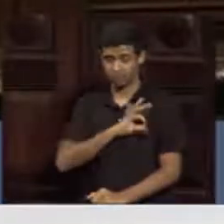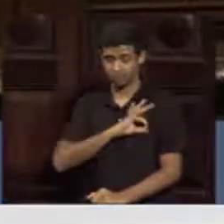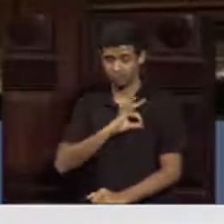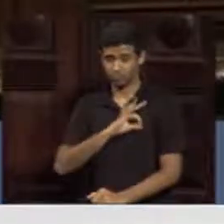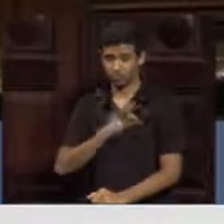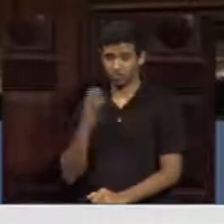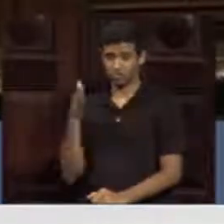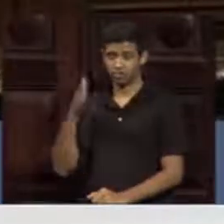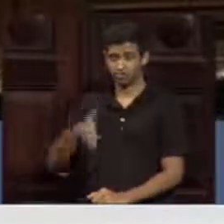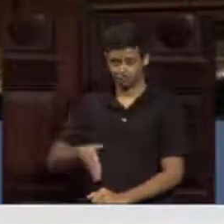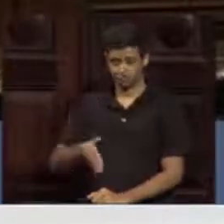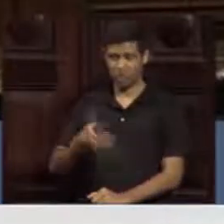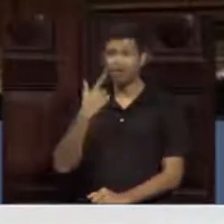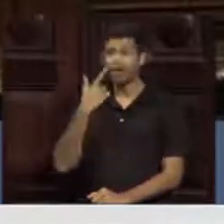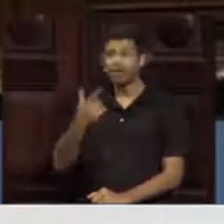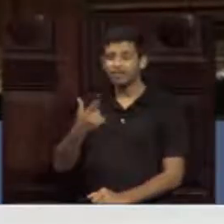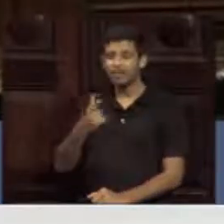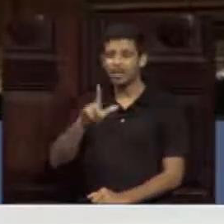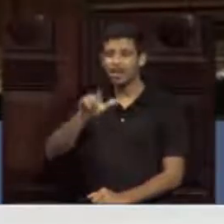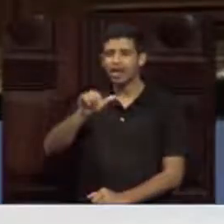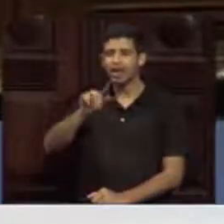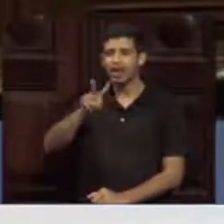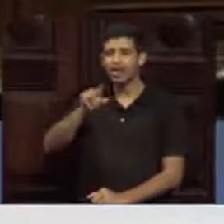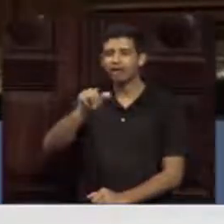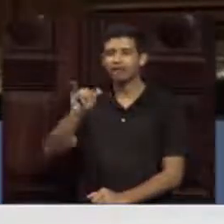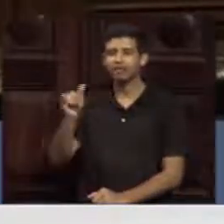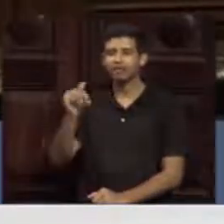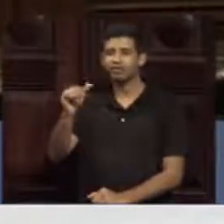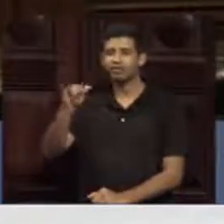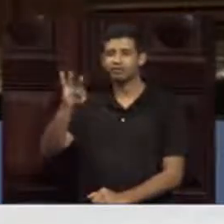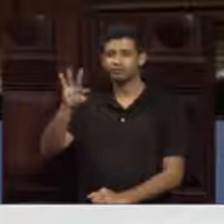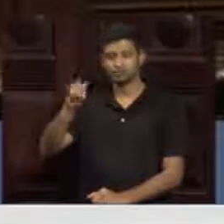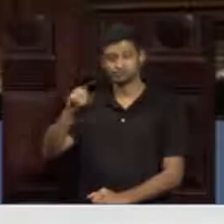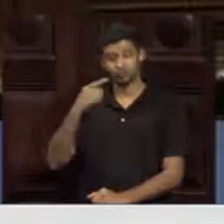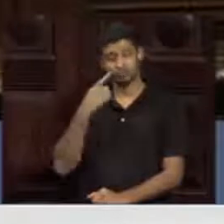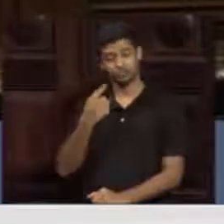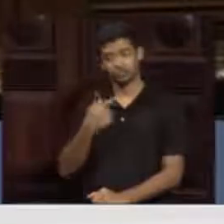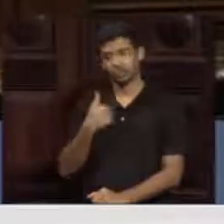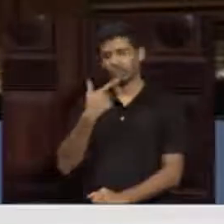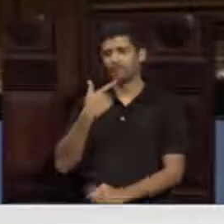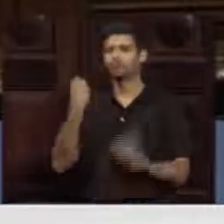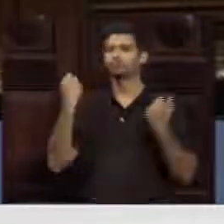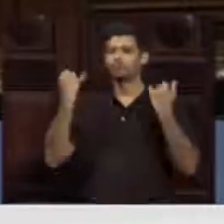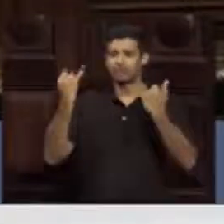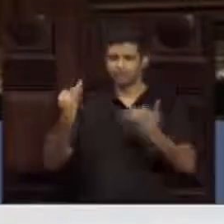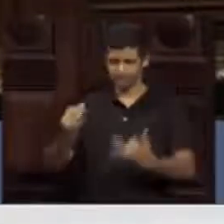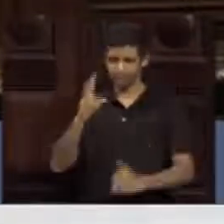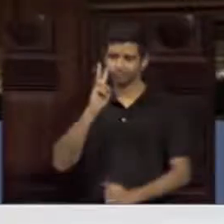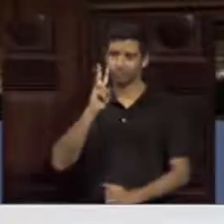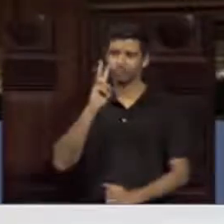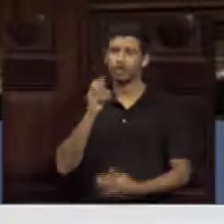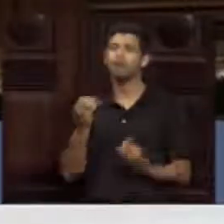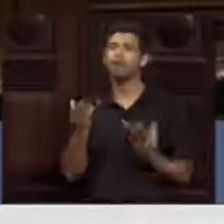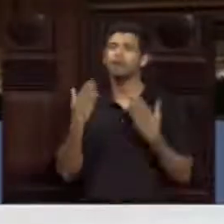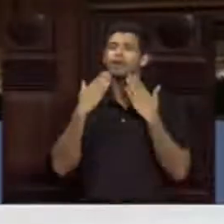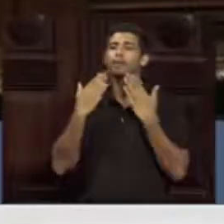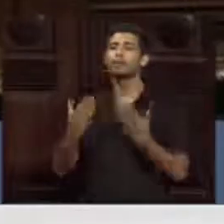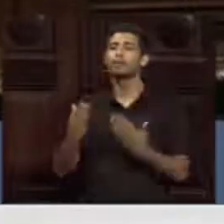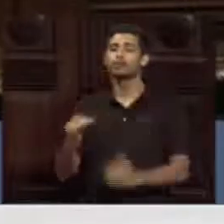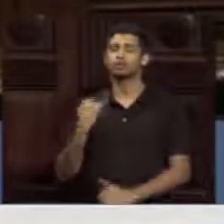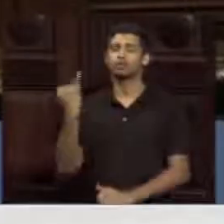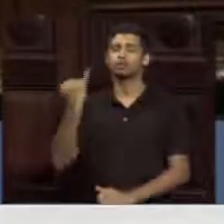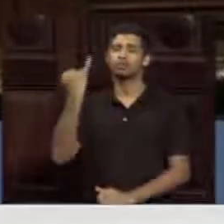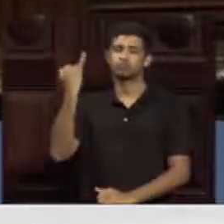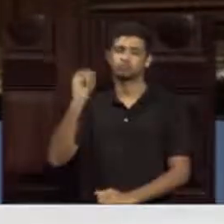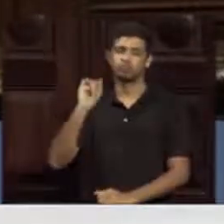Operação Lava Jato. Então, estou contando esse breve histórico para mostrar a